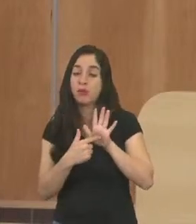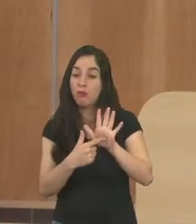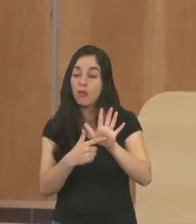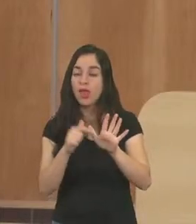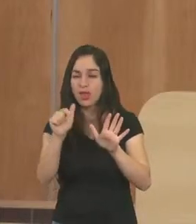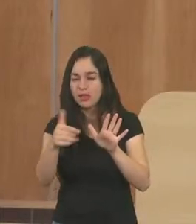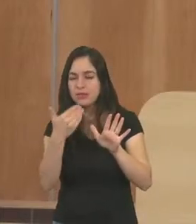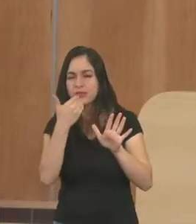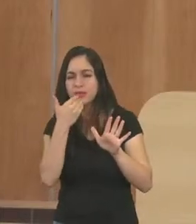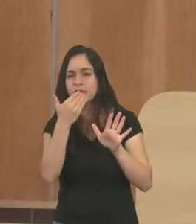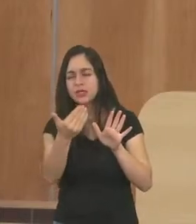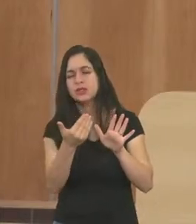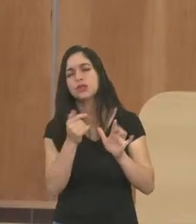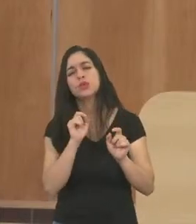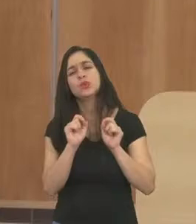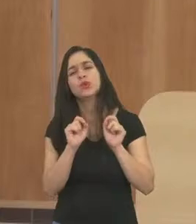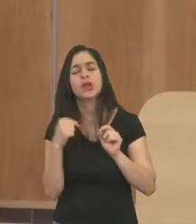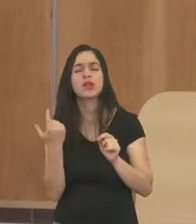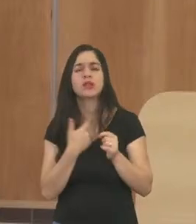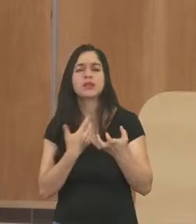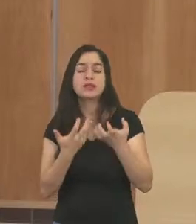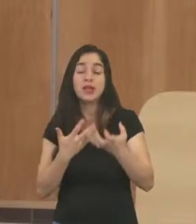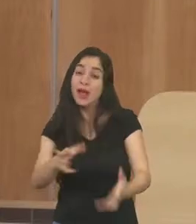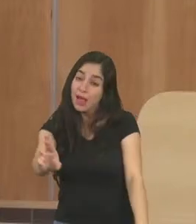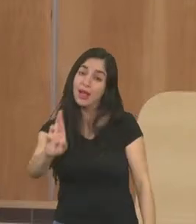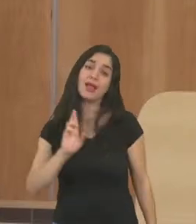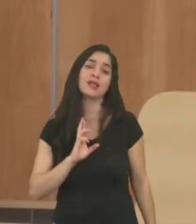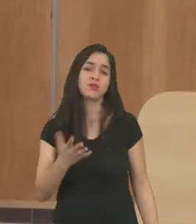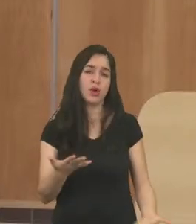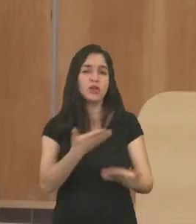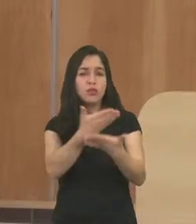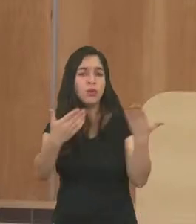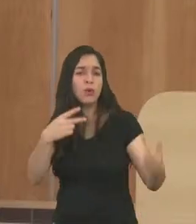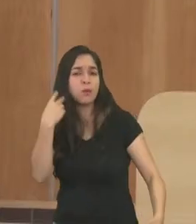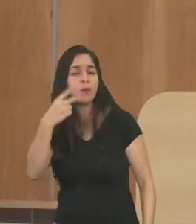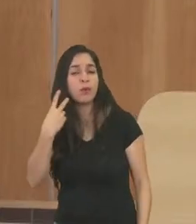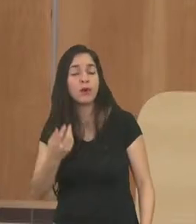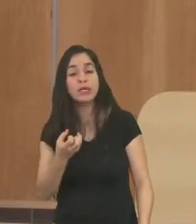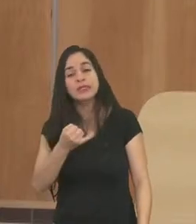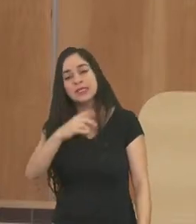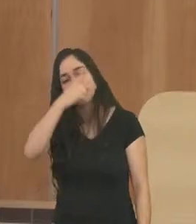este pedido, e nós queremos resposta de vocês, vereadores.